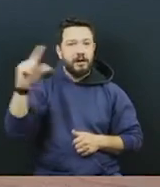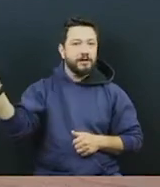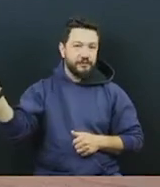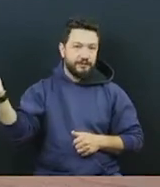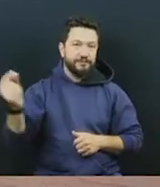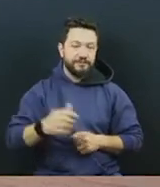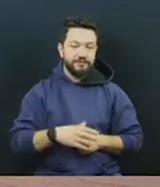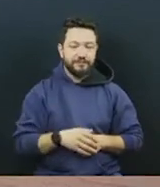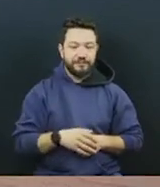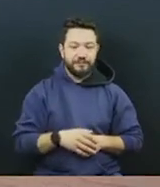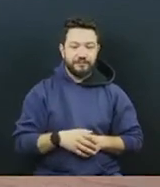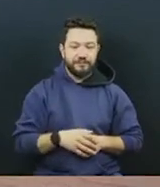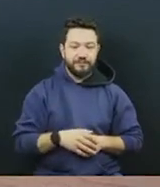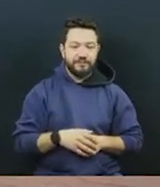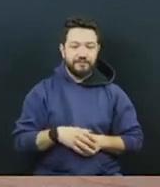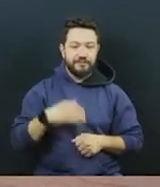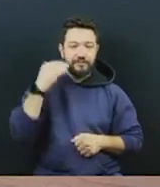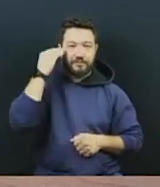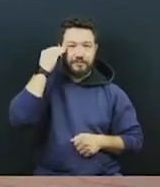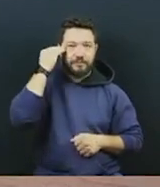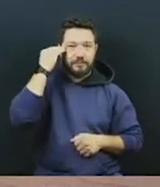iniciativa vereador Nuriceto